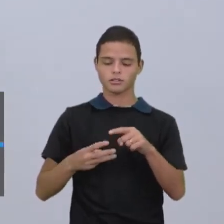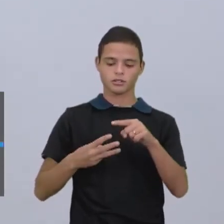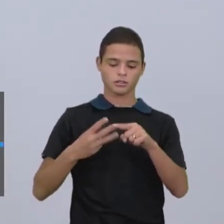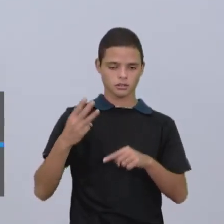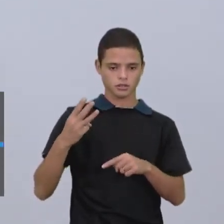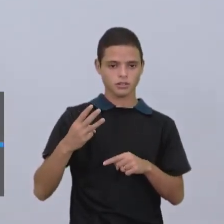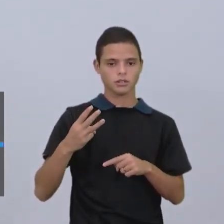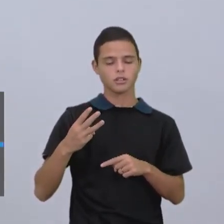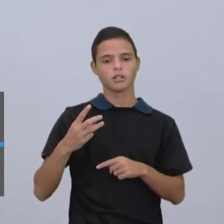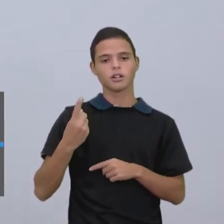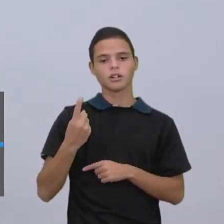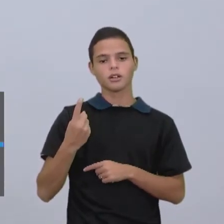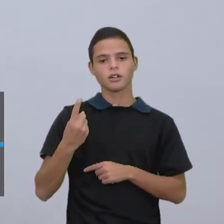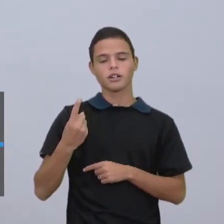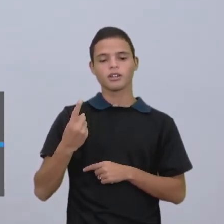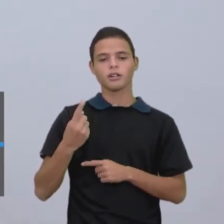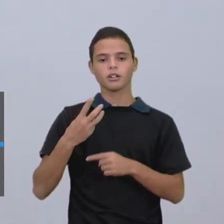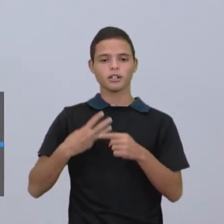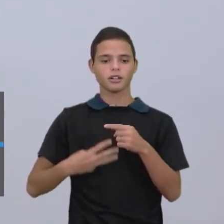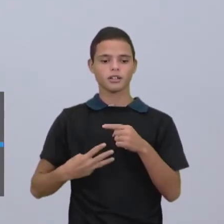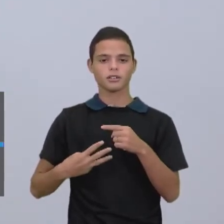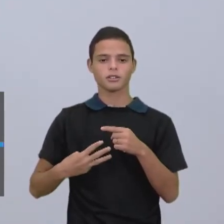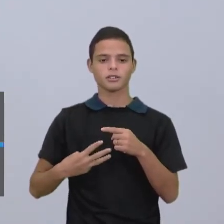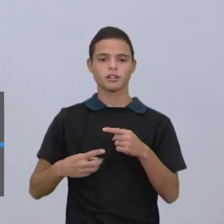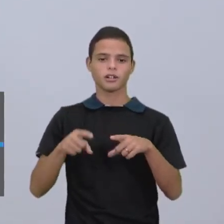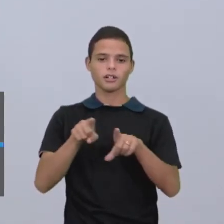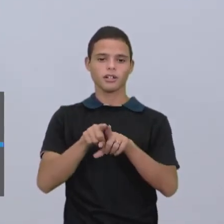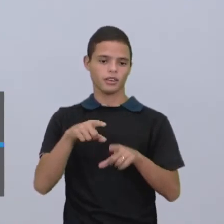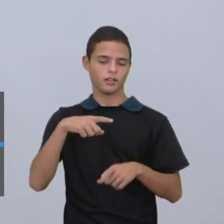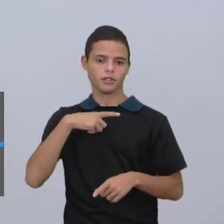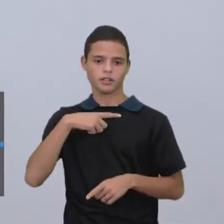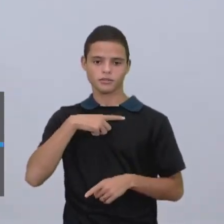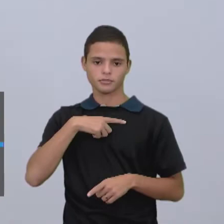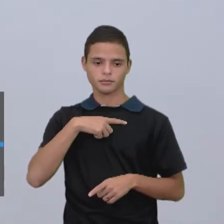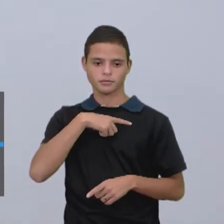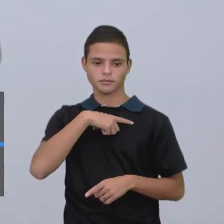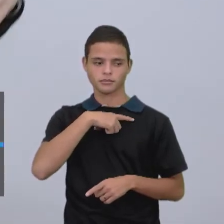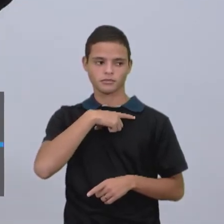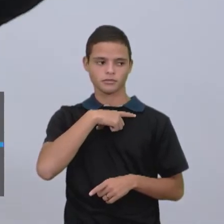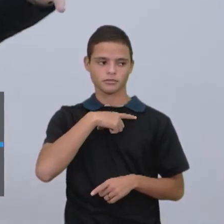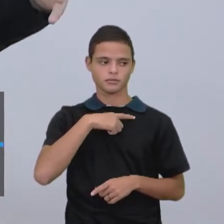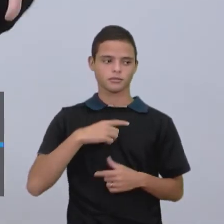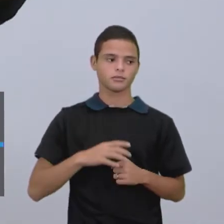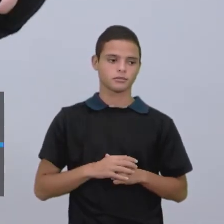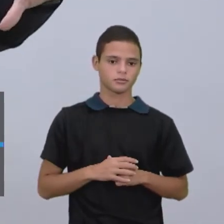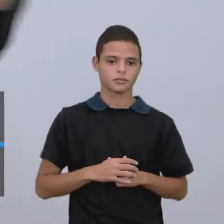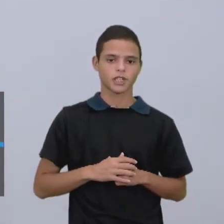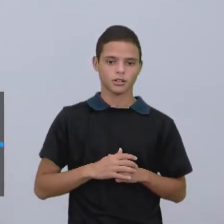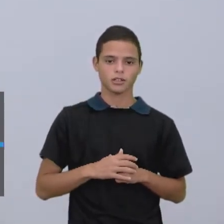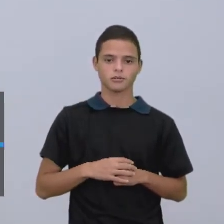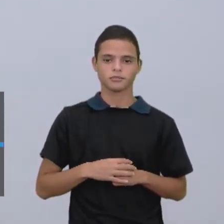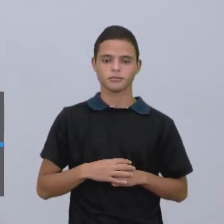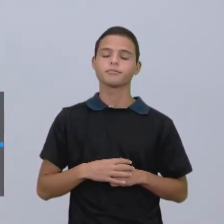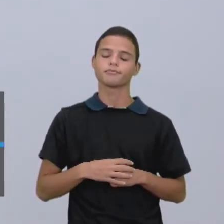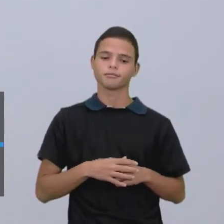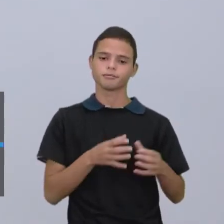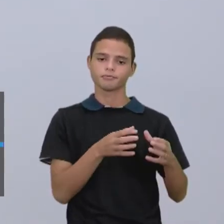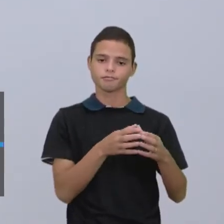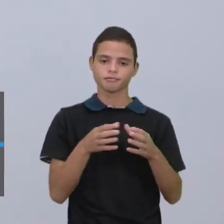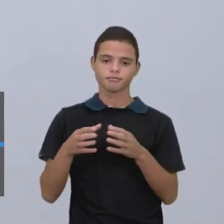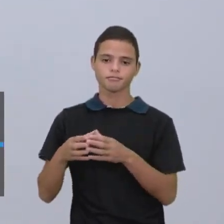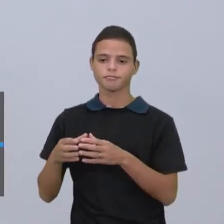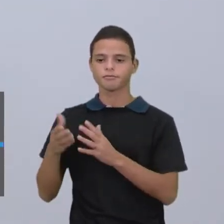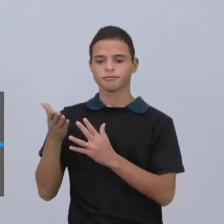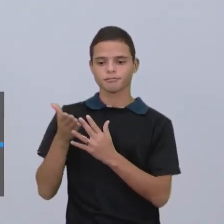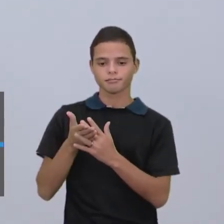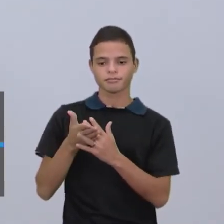vou no um terço. E eu vou pegando proporcionalmente um terço de cada um. Ou, por exemplo, metade. Vou lá, nesse subgrupo eu pego metade, no segundo subgrupo eu pego metade, no